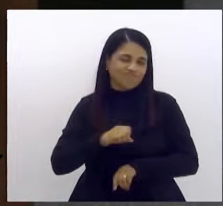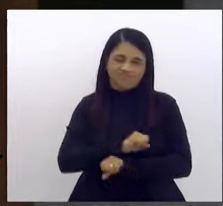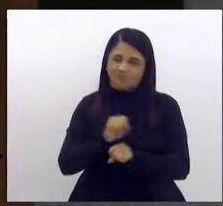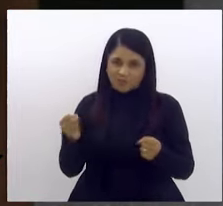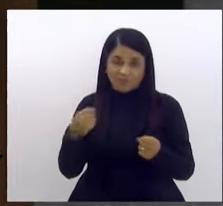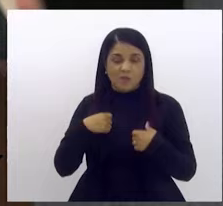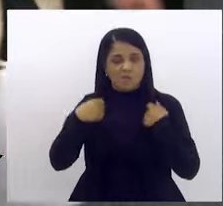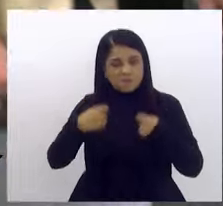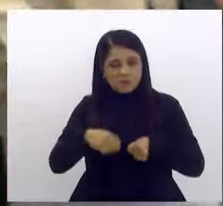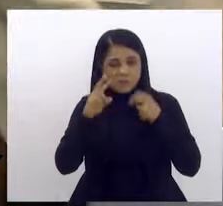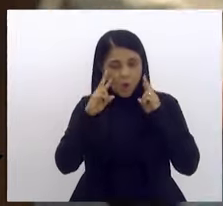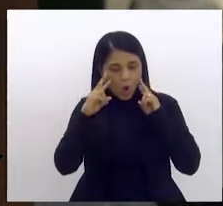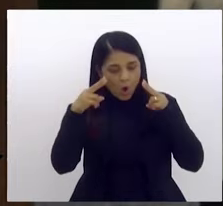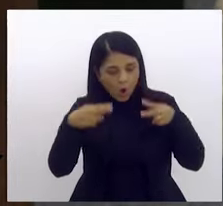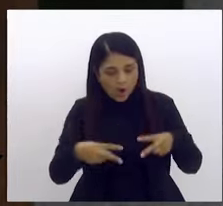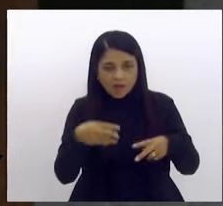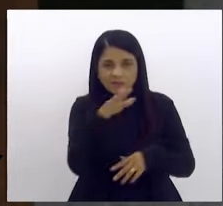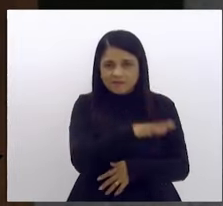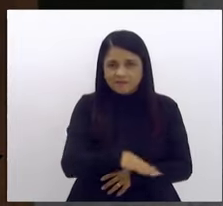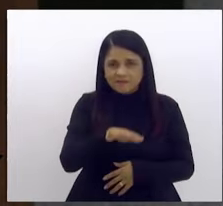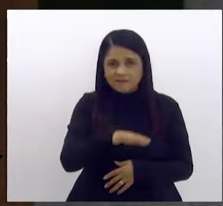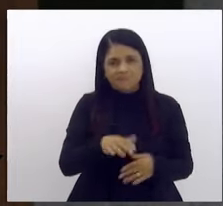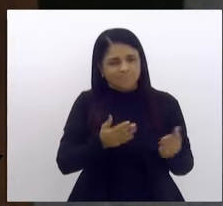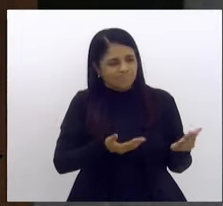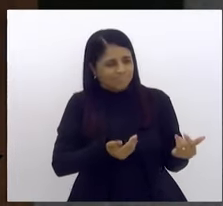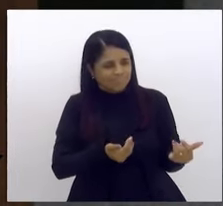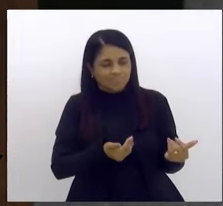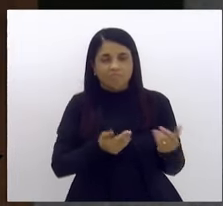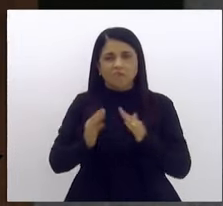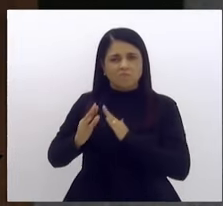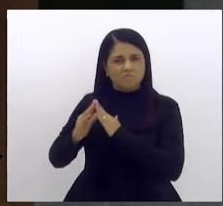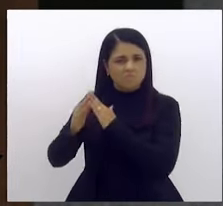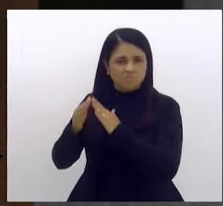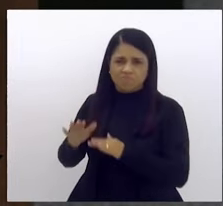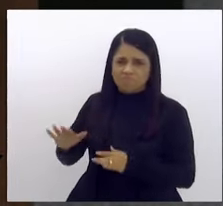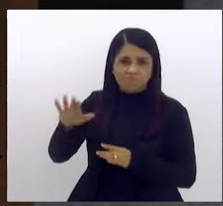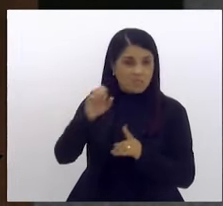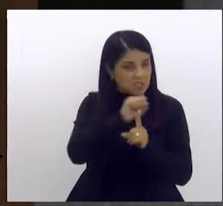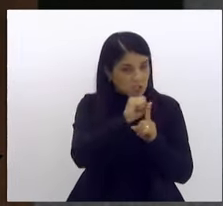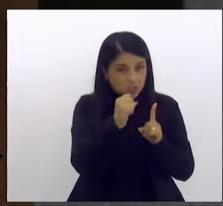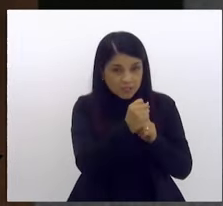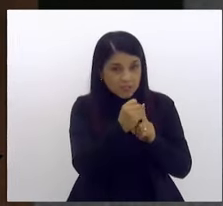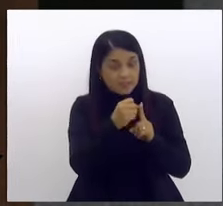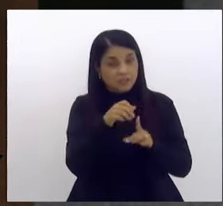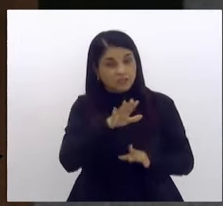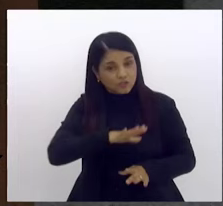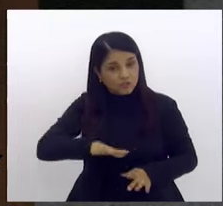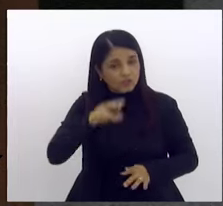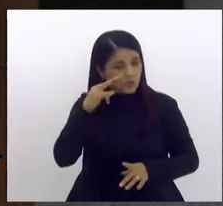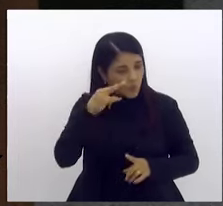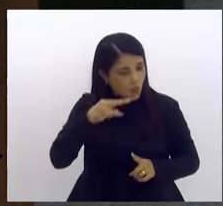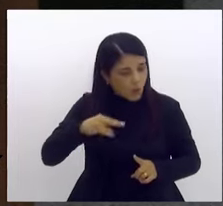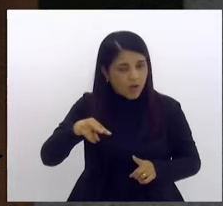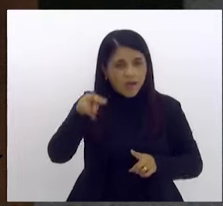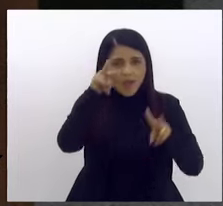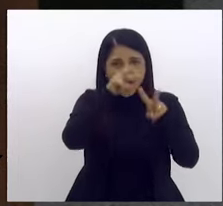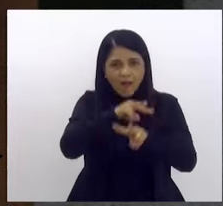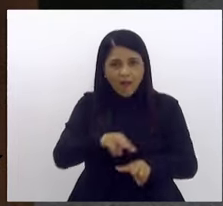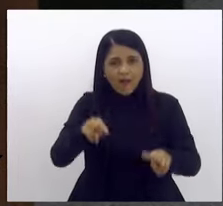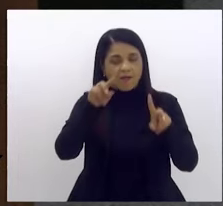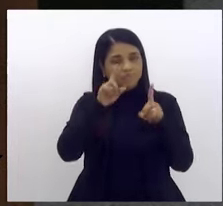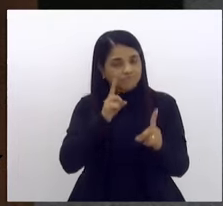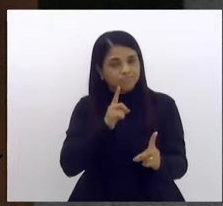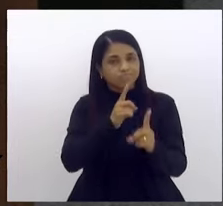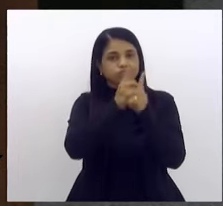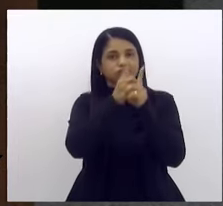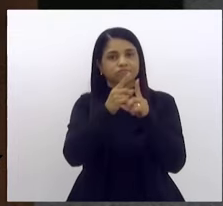nossas crianças e adolescentes, seja na favela, na periferia, em toda a sociedade, com esse olhar a